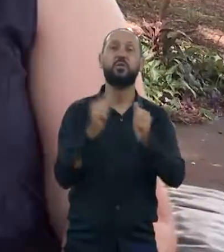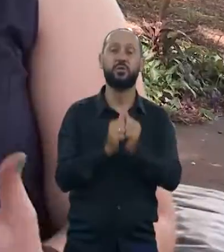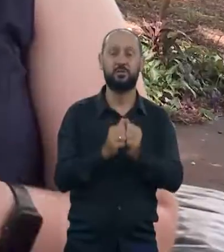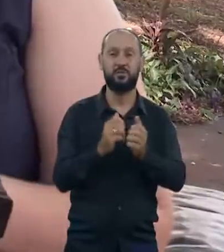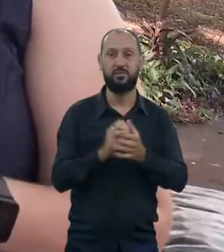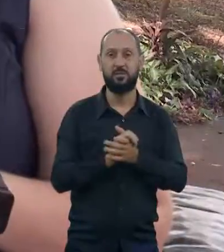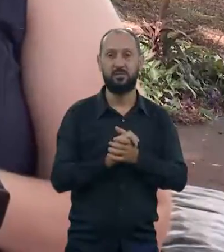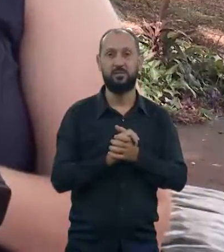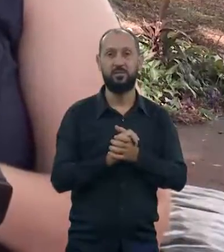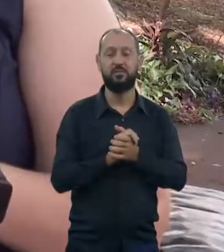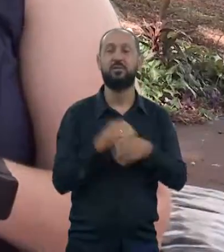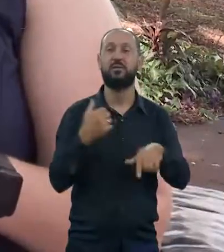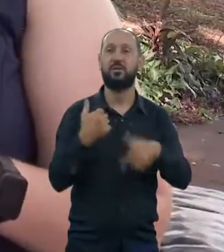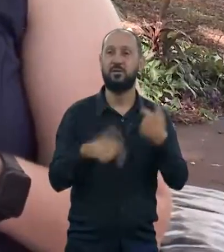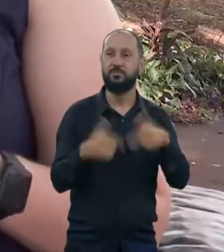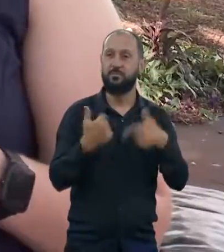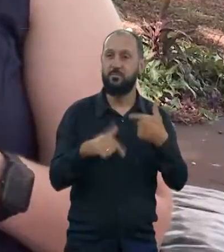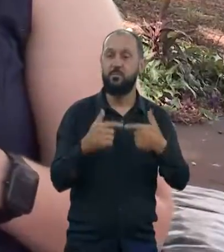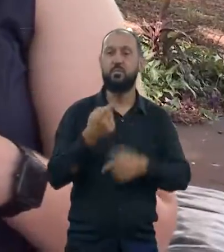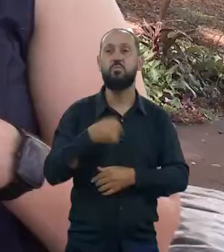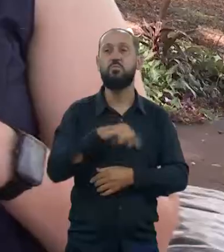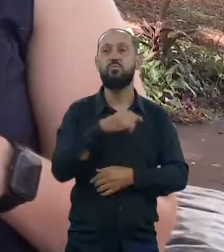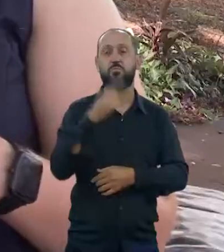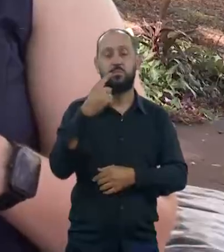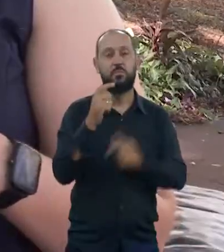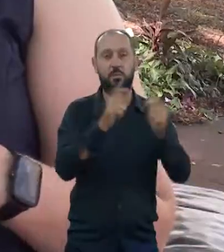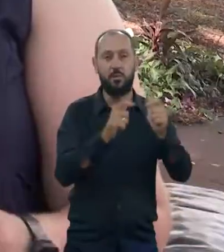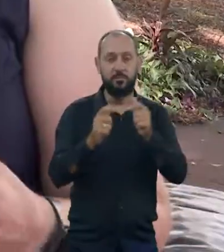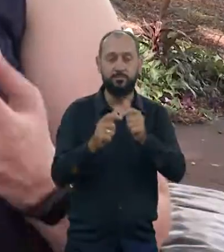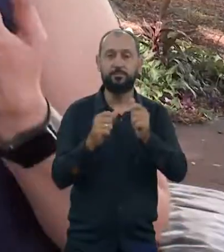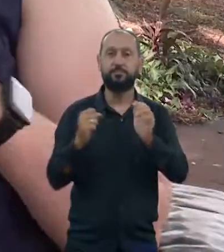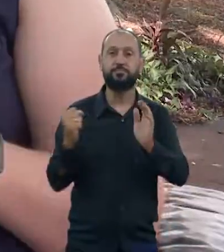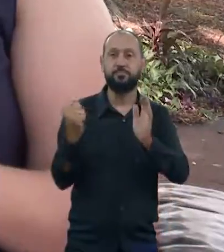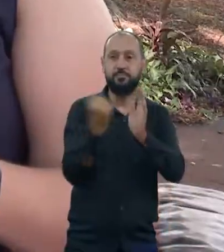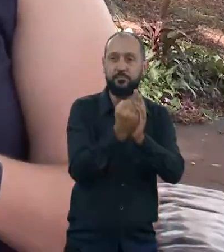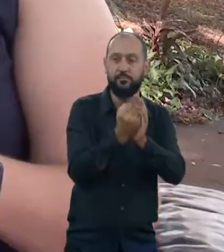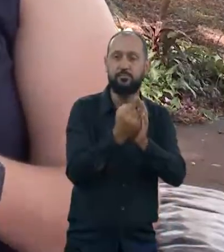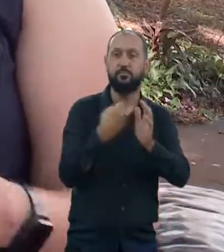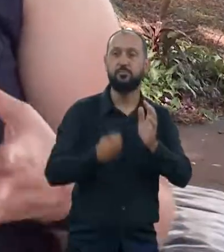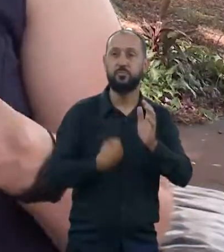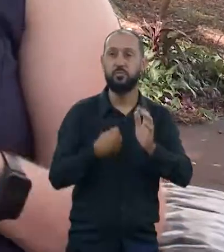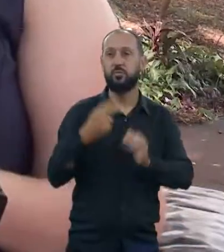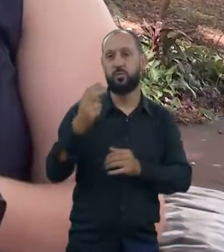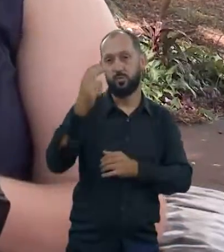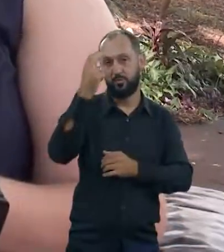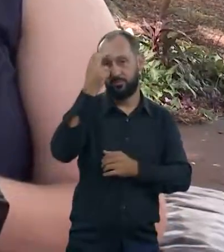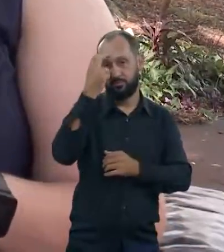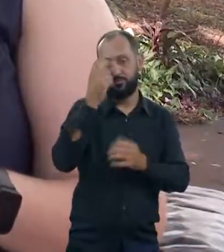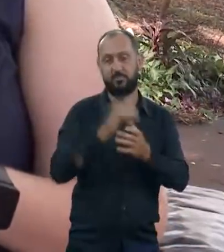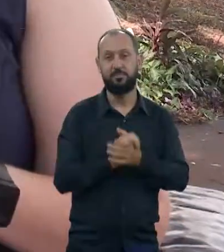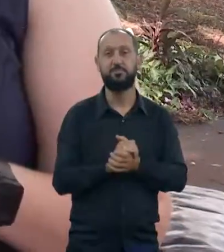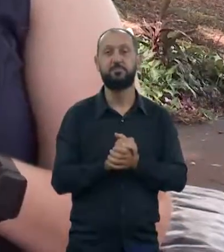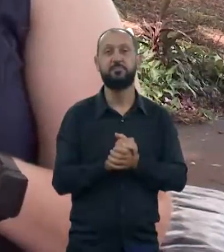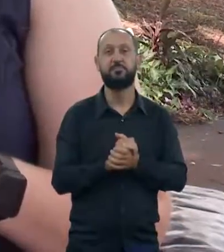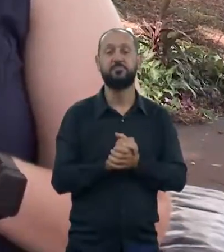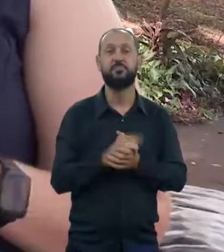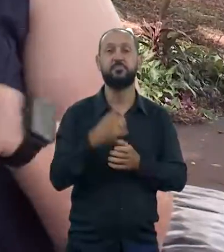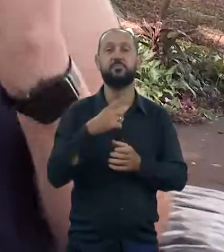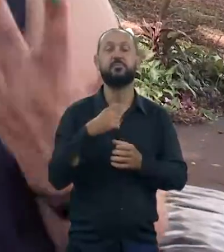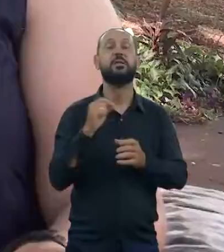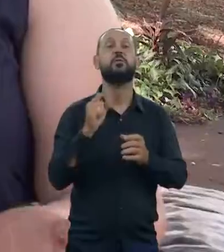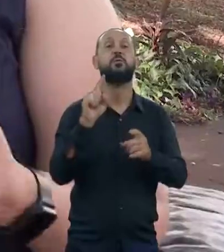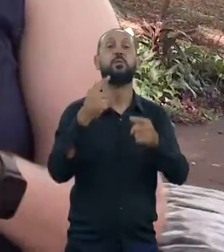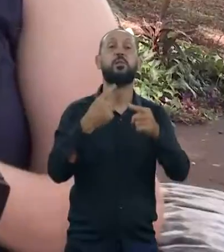as suas ações o trabalho com os nossos patrimônios registrados e os bens culturais,